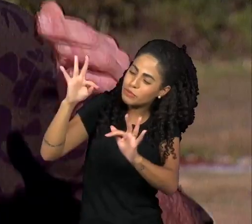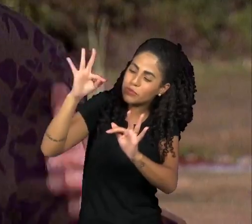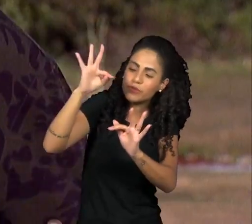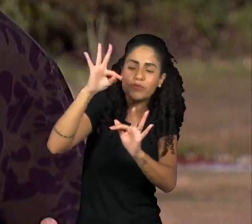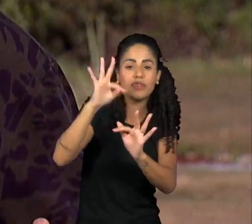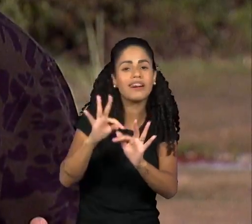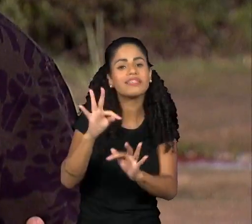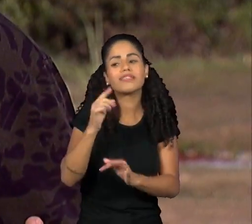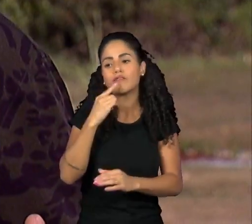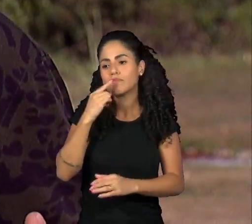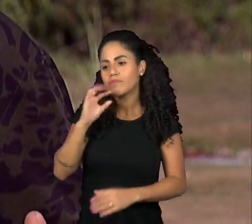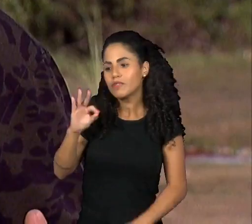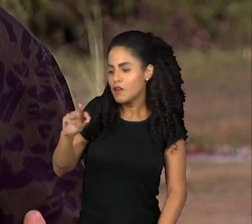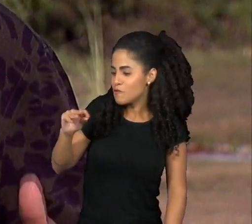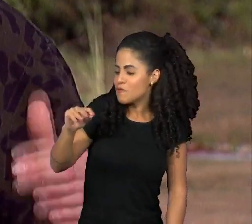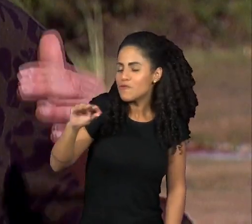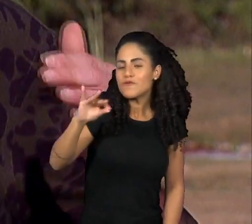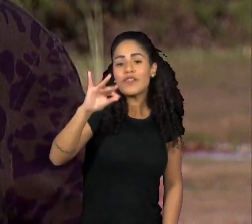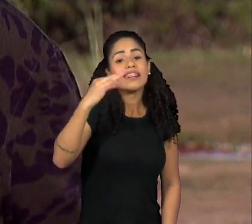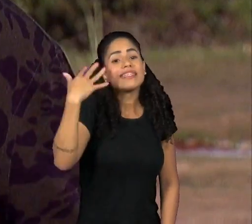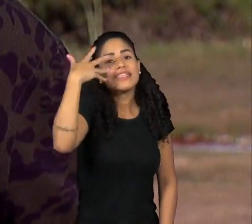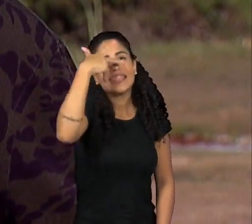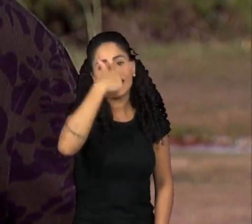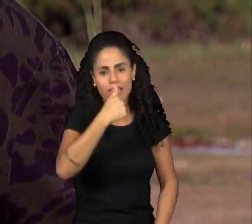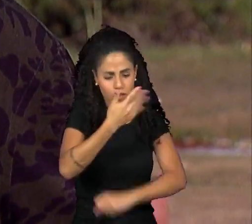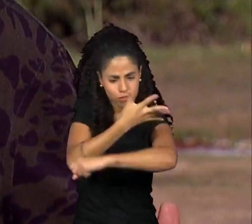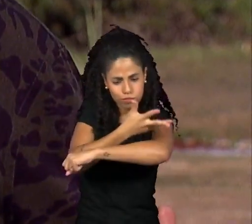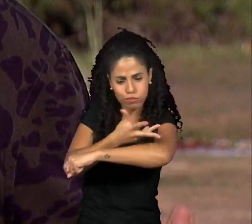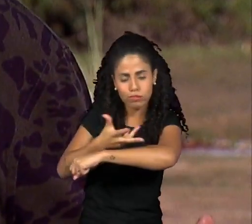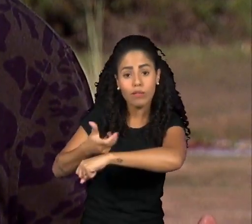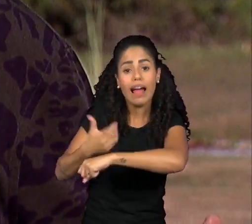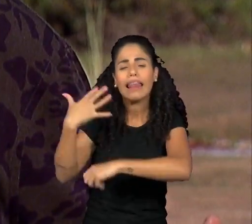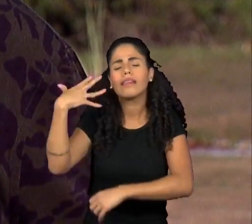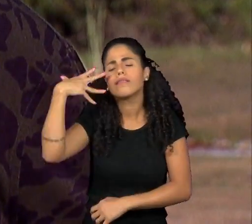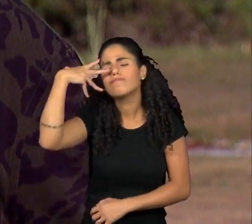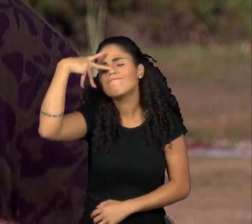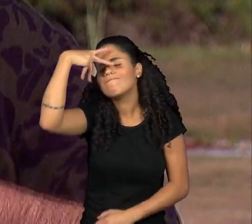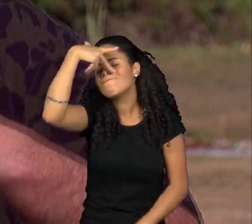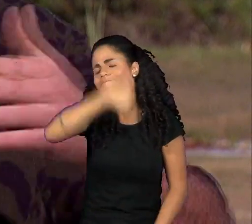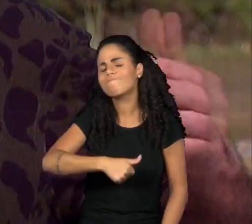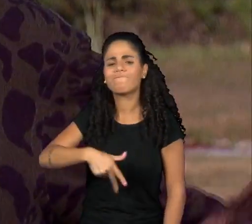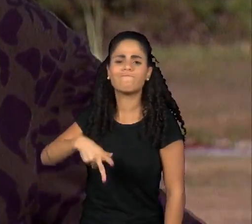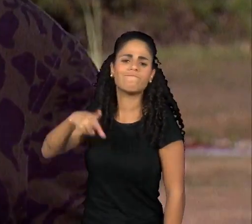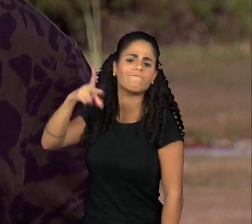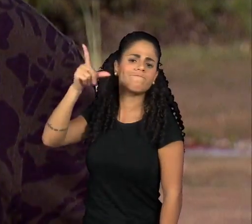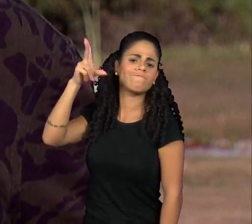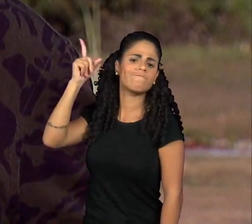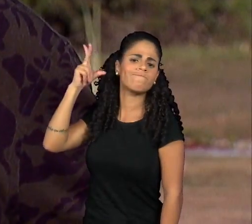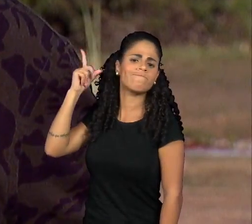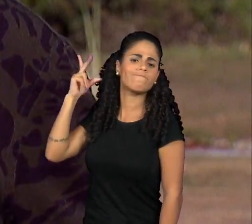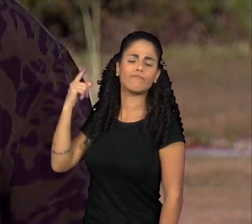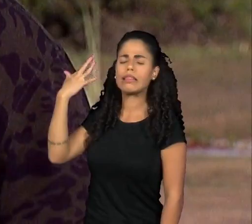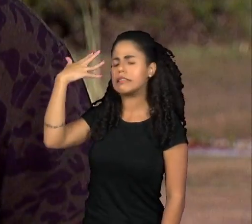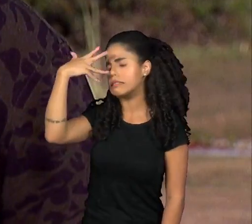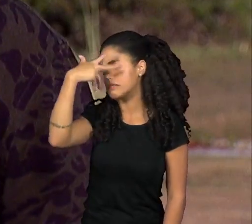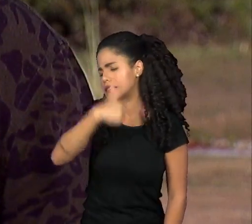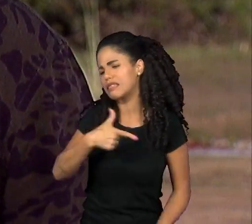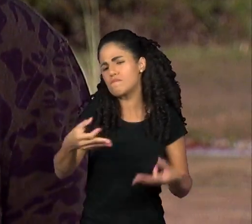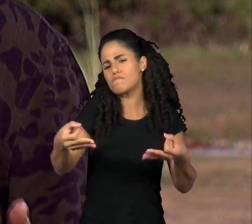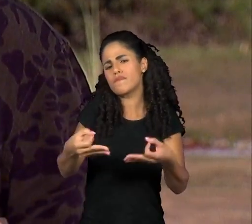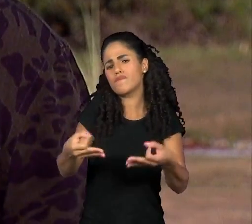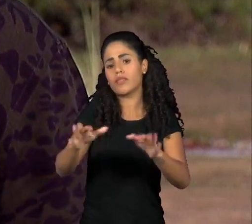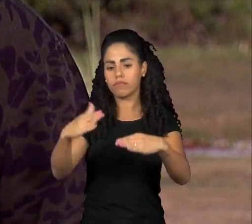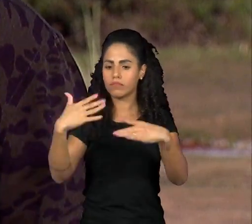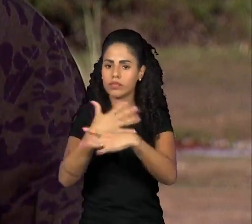Que aqui foi um cerrado, aqui foi um paraíso vegetal, uma paisagem maravilhosa, lindíssima. São Paulo